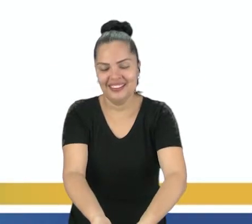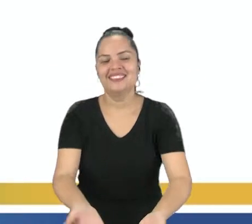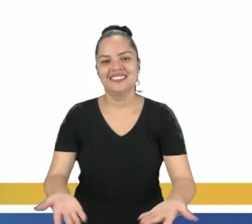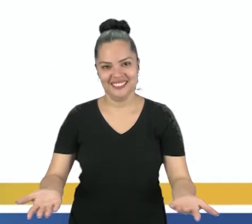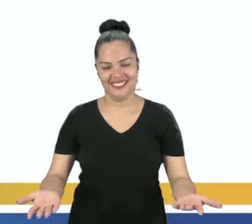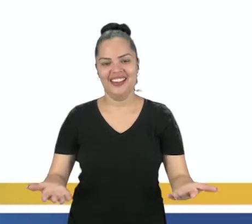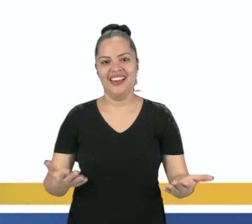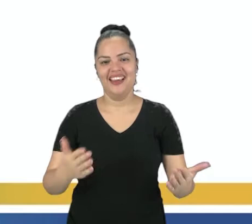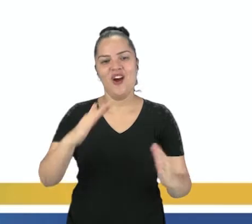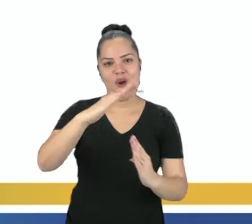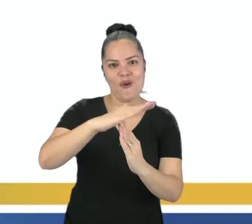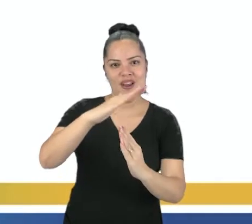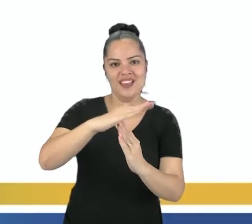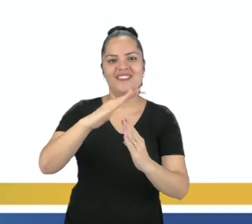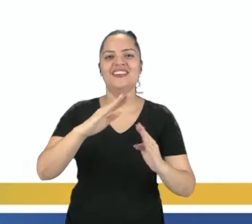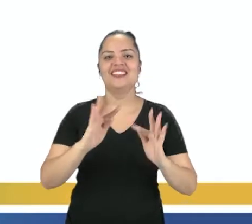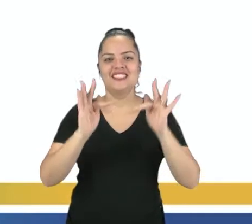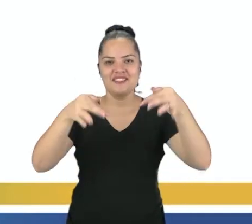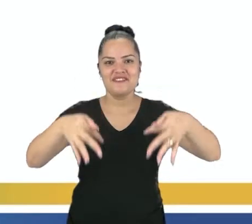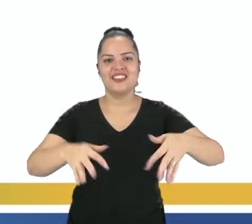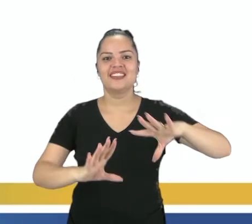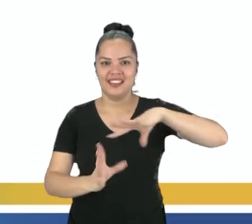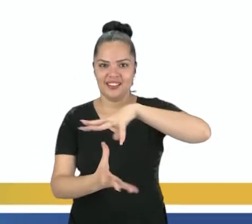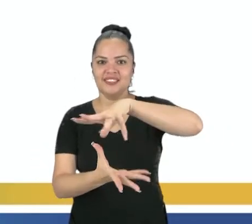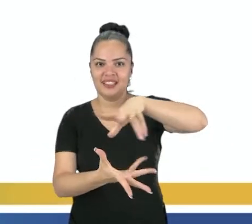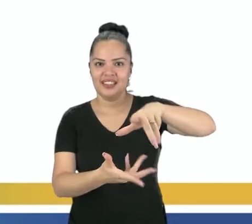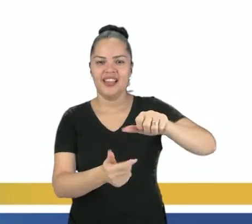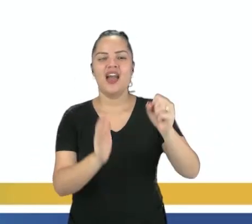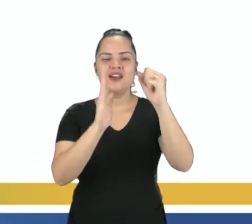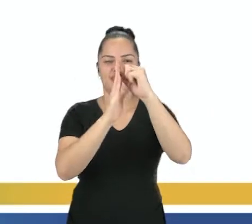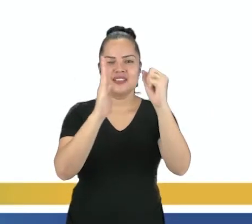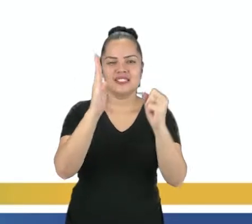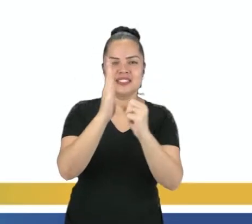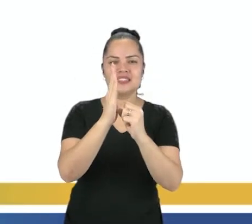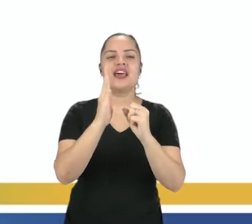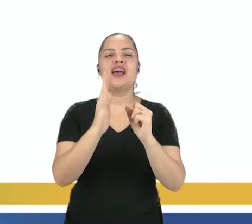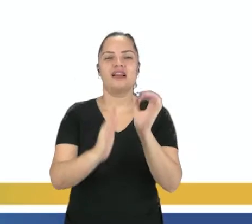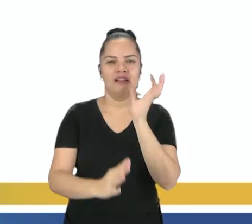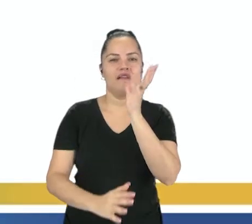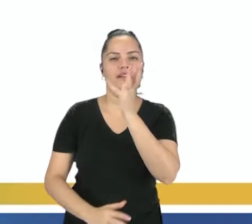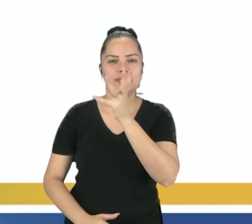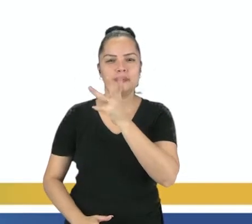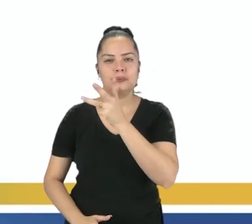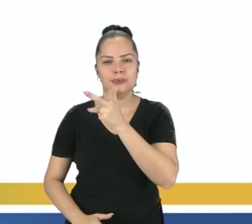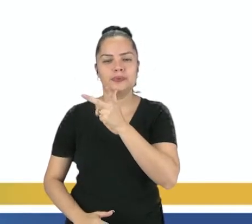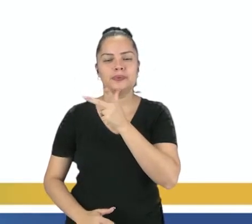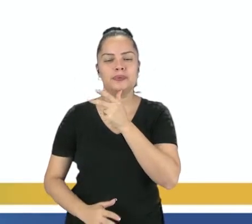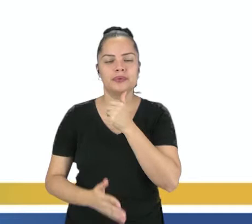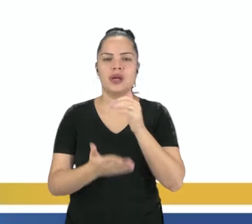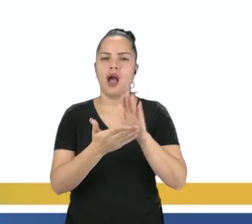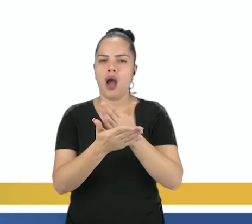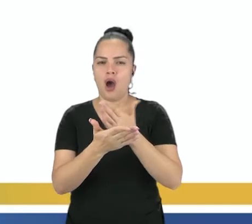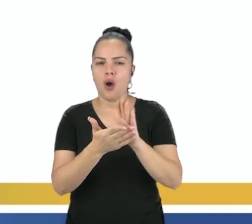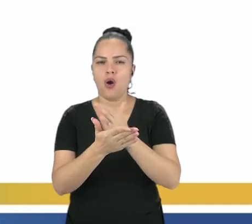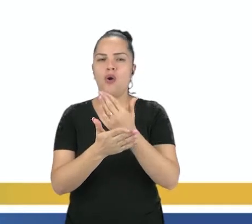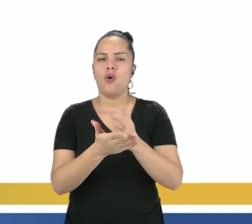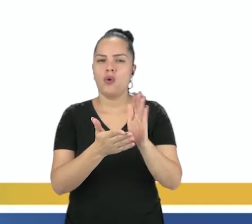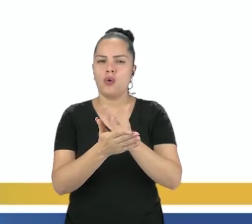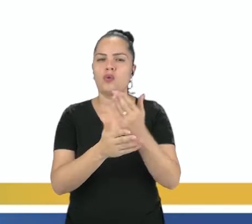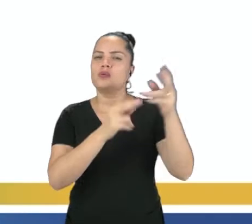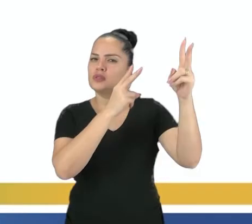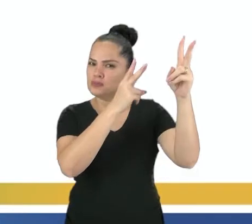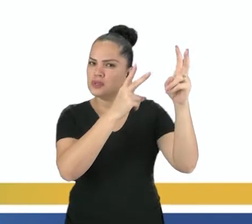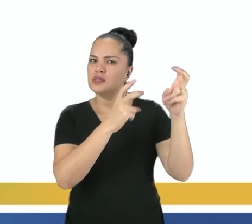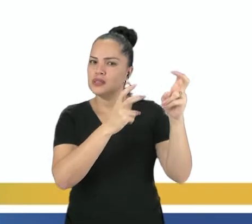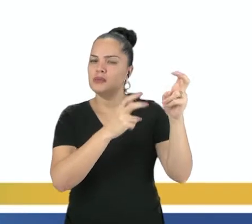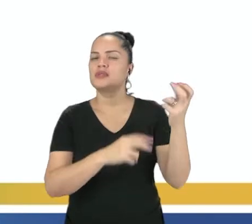local em que a terra acabasse. Muitos séculos se passaram e alguns fatos foram observados com mais